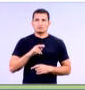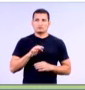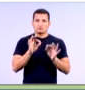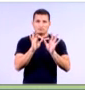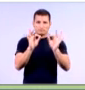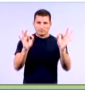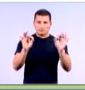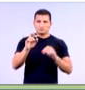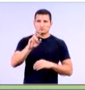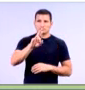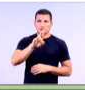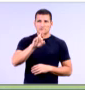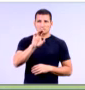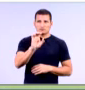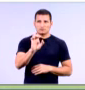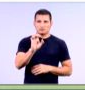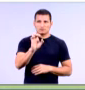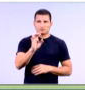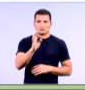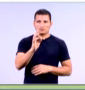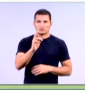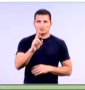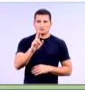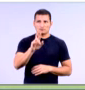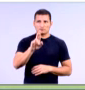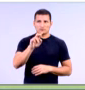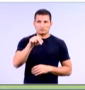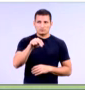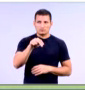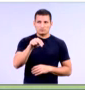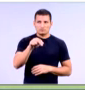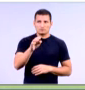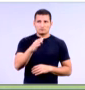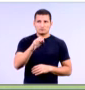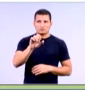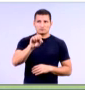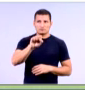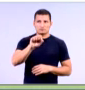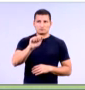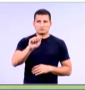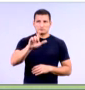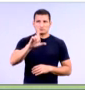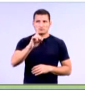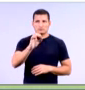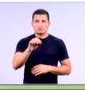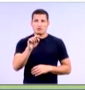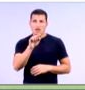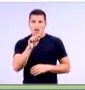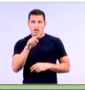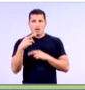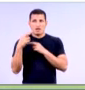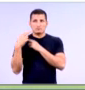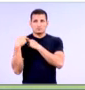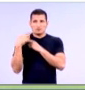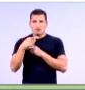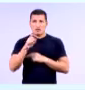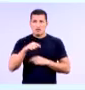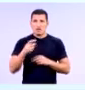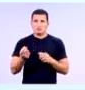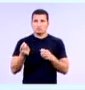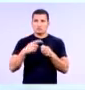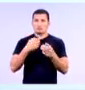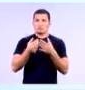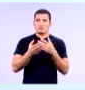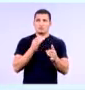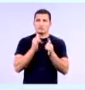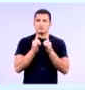O return, gente, a função do return é justamente retornar qualquer informação que você deseja.